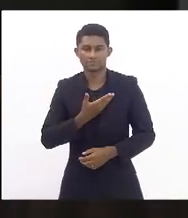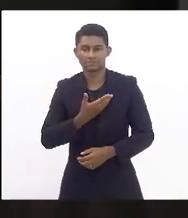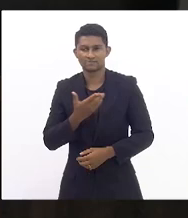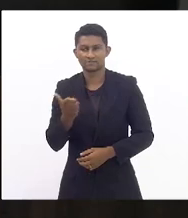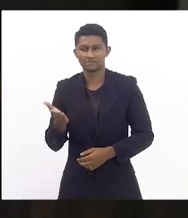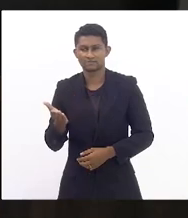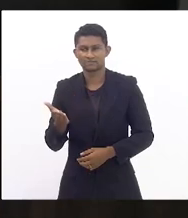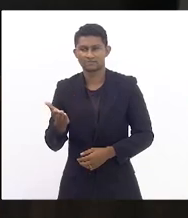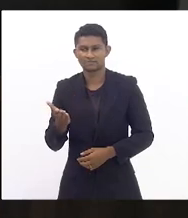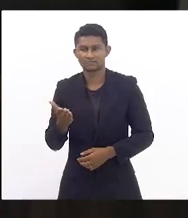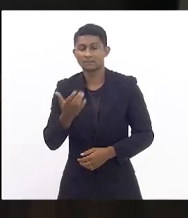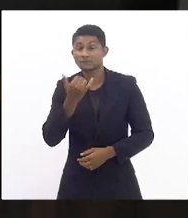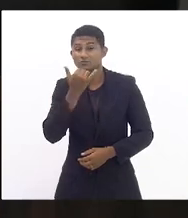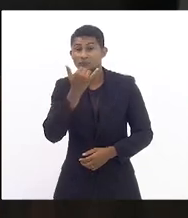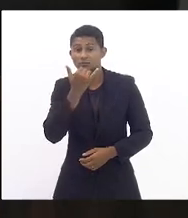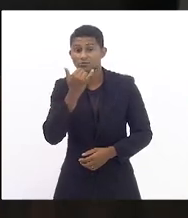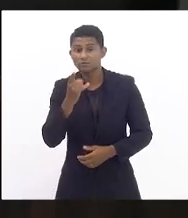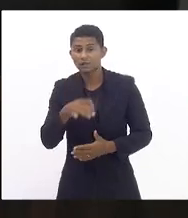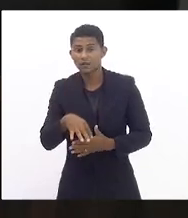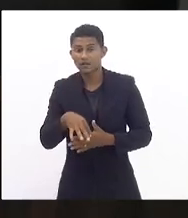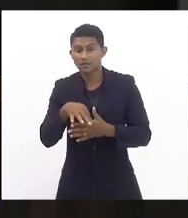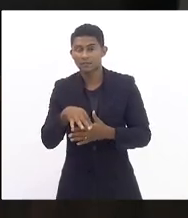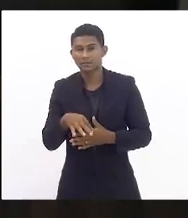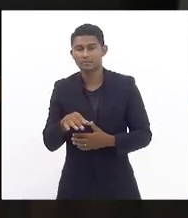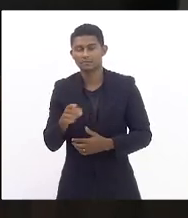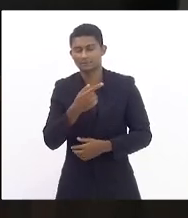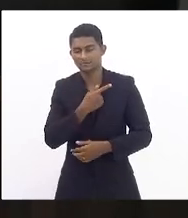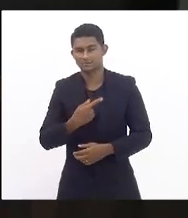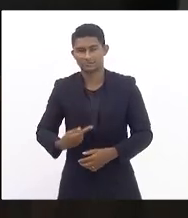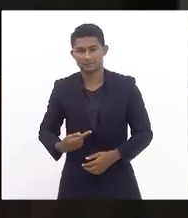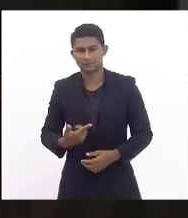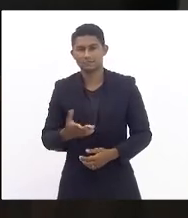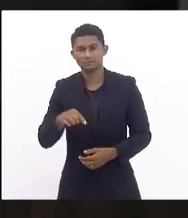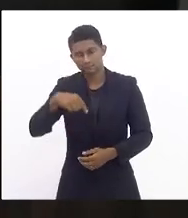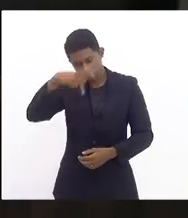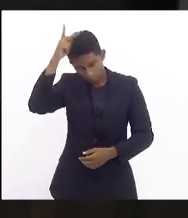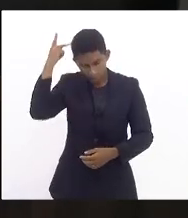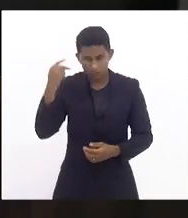pela liderança do governo, não, pelo líder do governo, deputado Luiz Paulo.